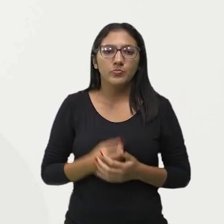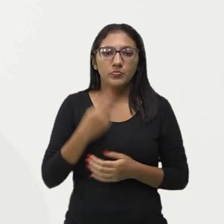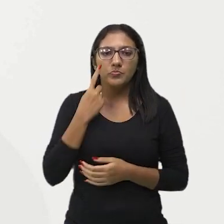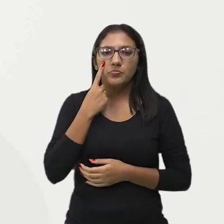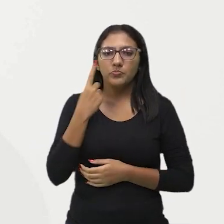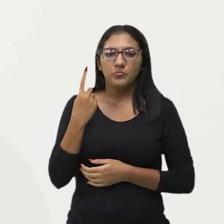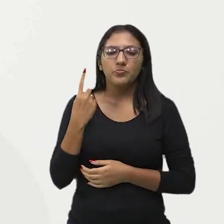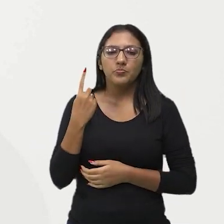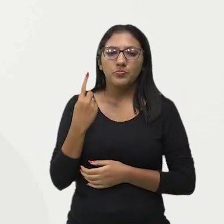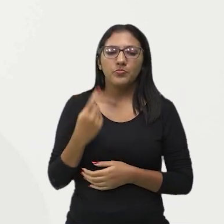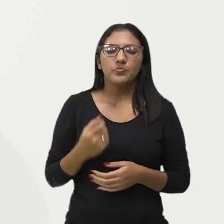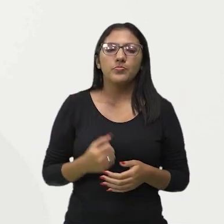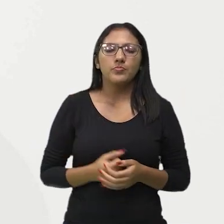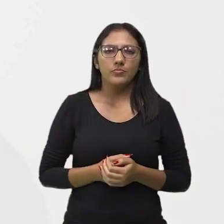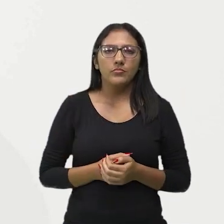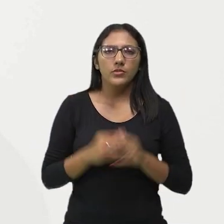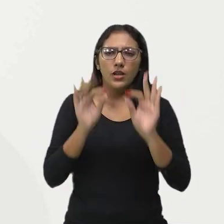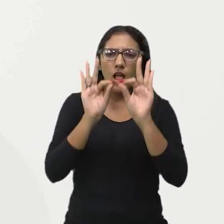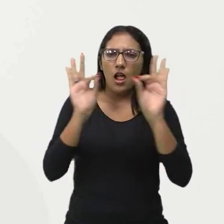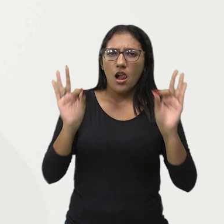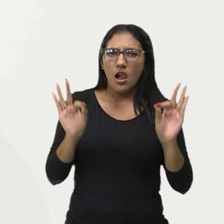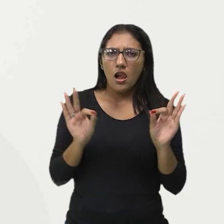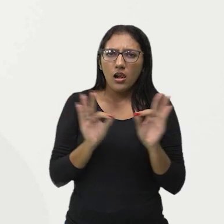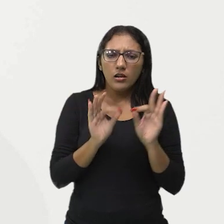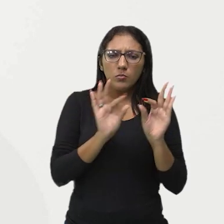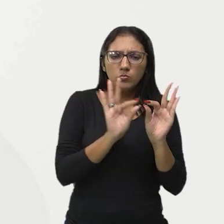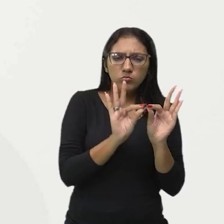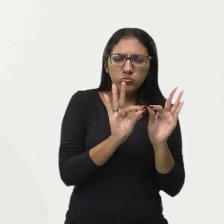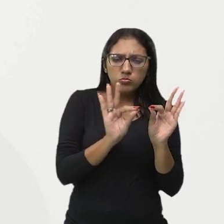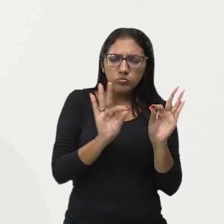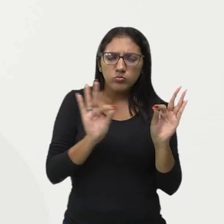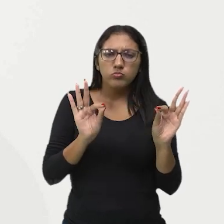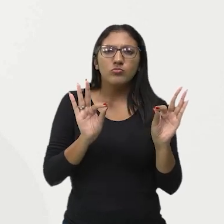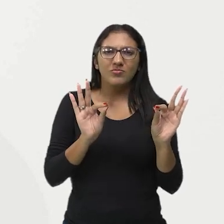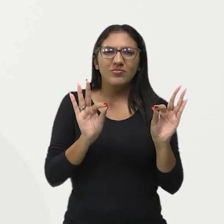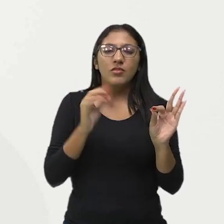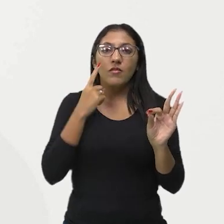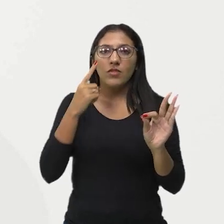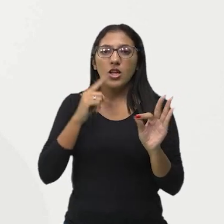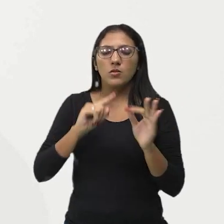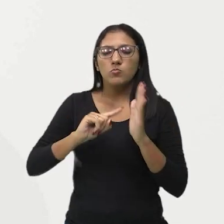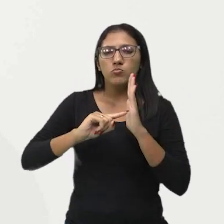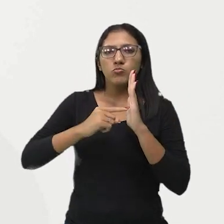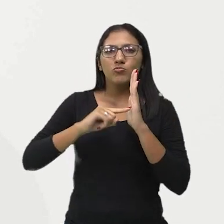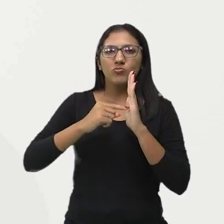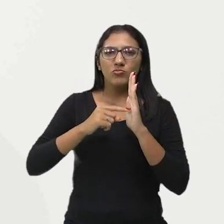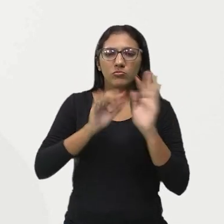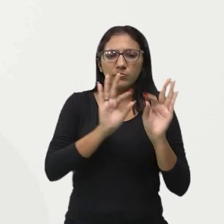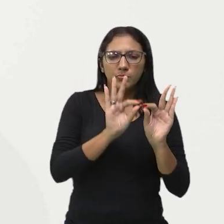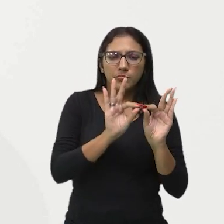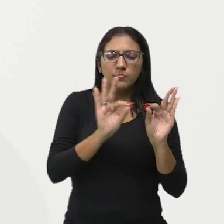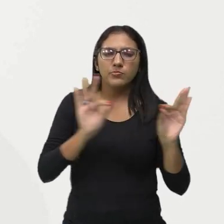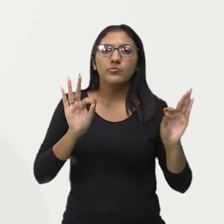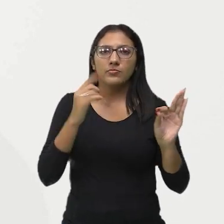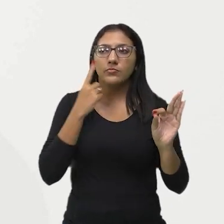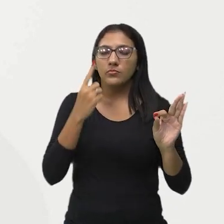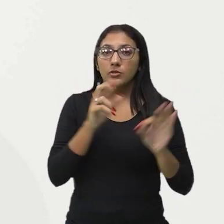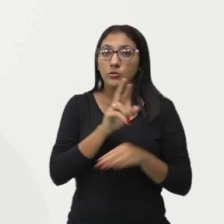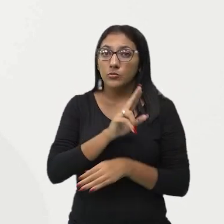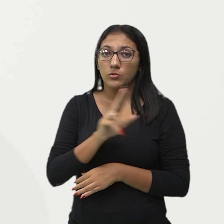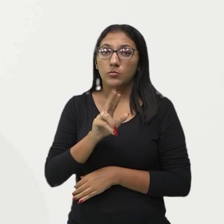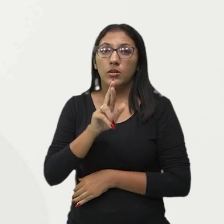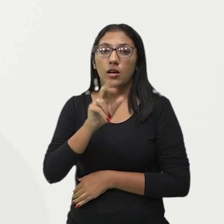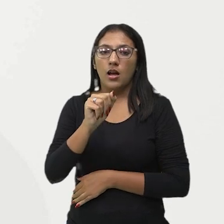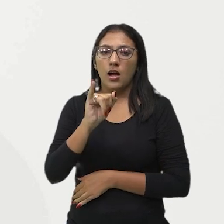o centro, tá legal? Esse segmento aqui nós chamamos de raio. E aí tem que ficar claro também na sua cabeça que